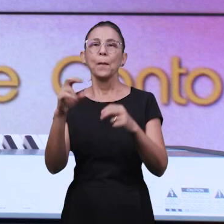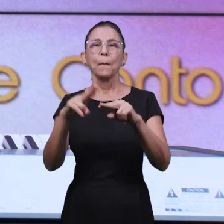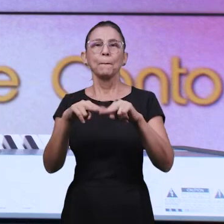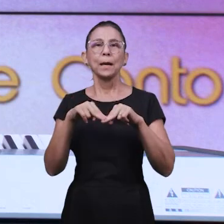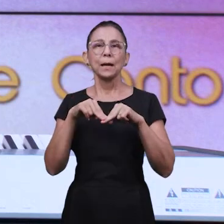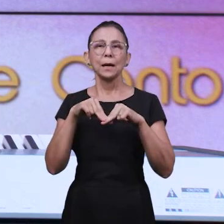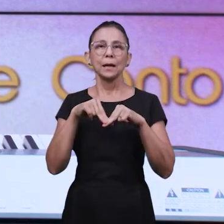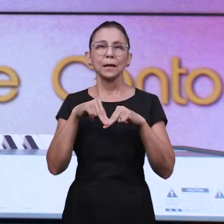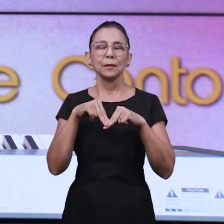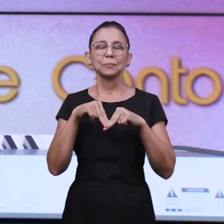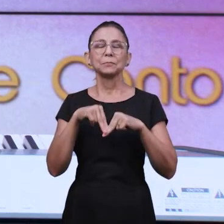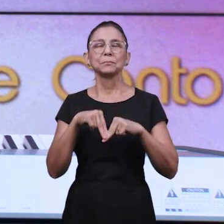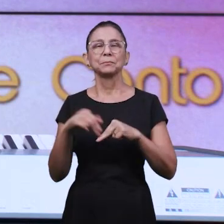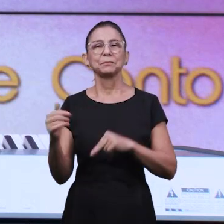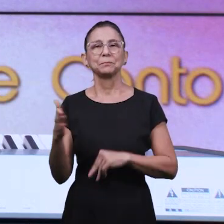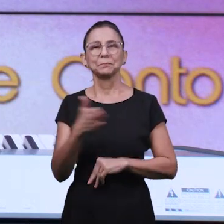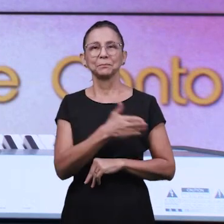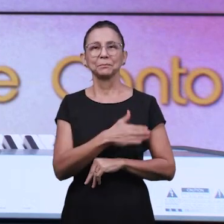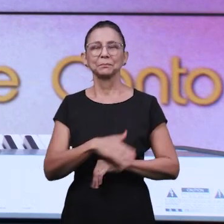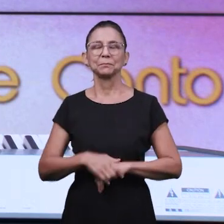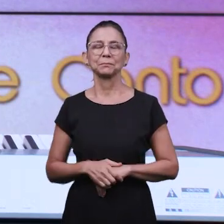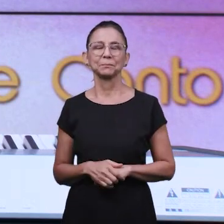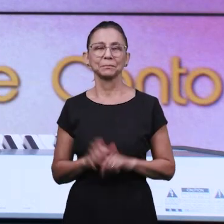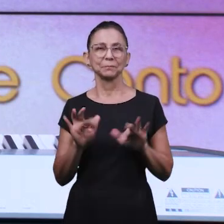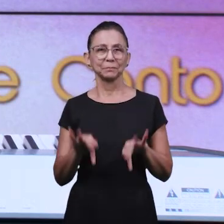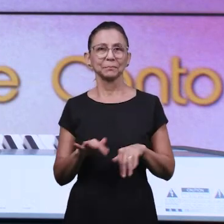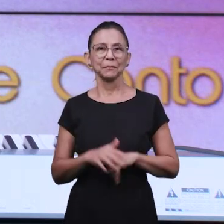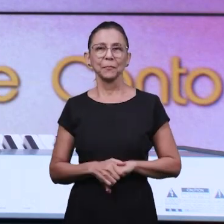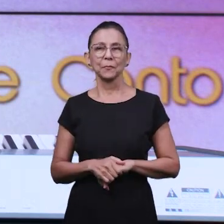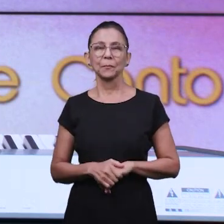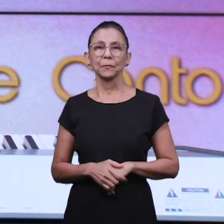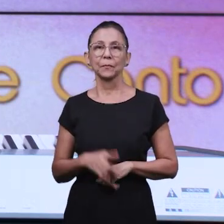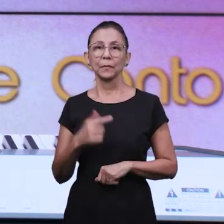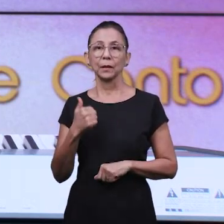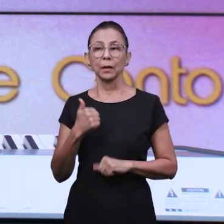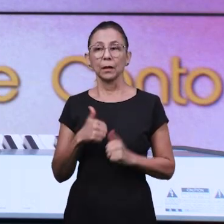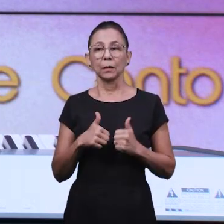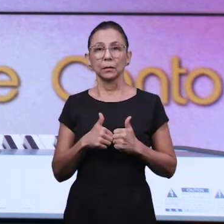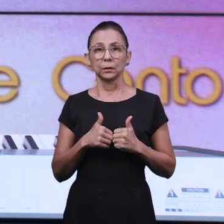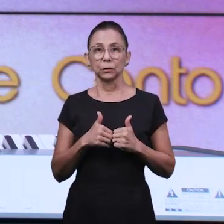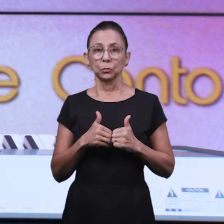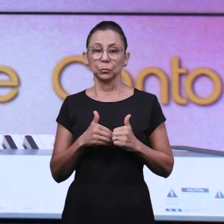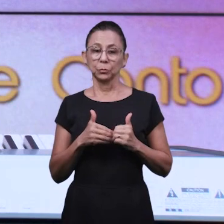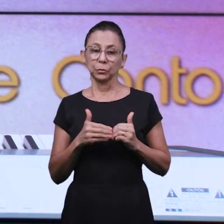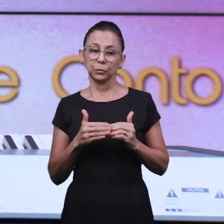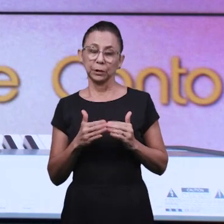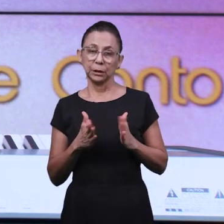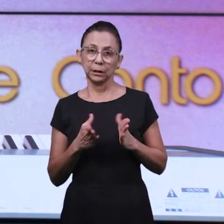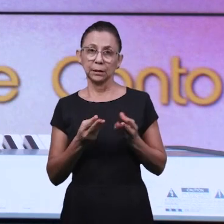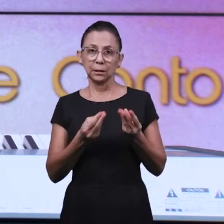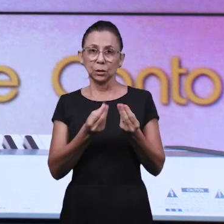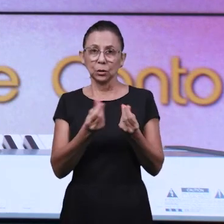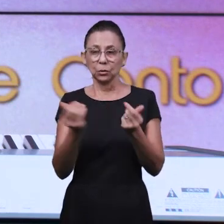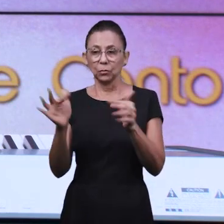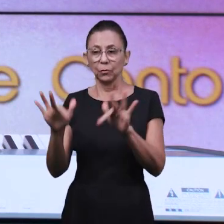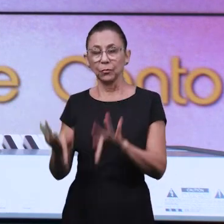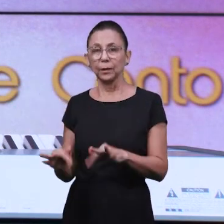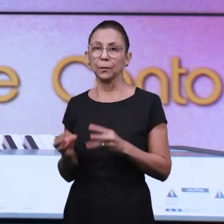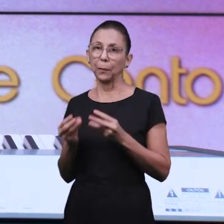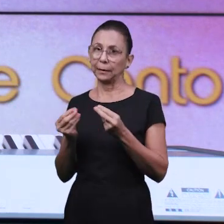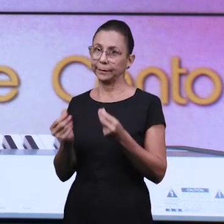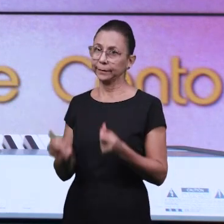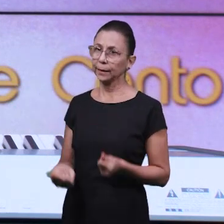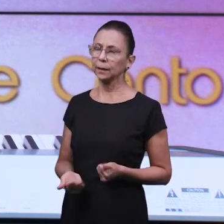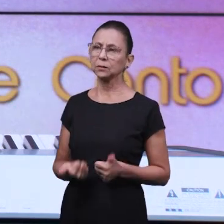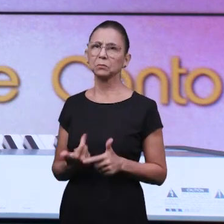clamor. Terminei aqui. O meu início precisa ter qualidade e o meu fechamento precisa